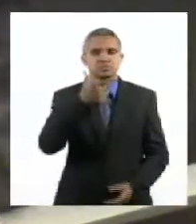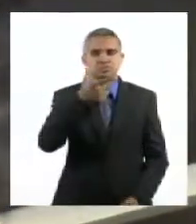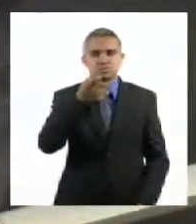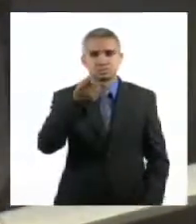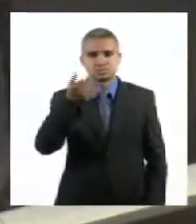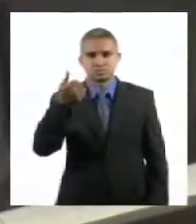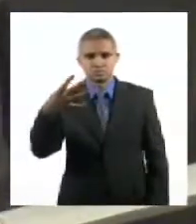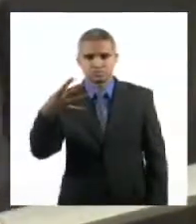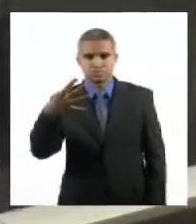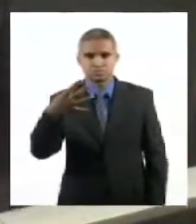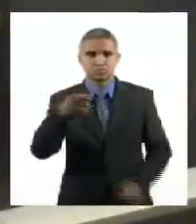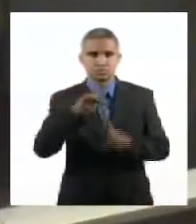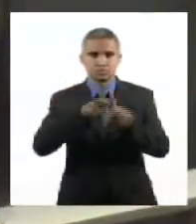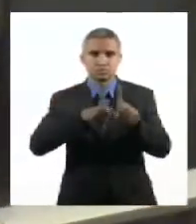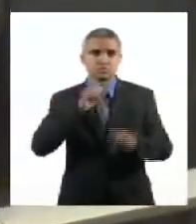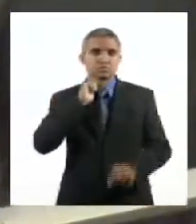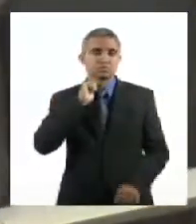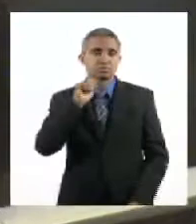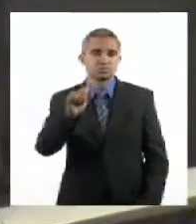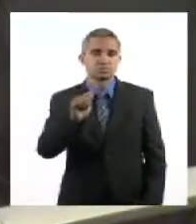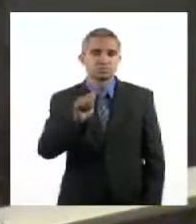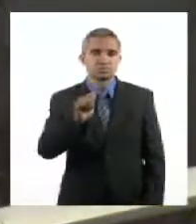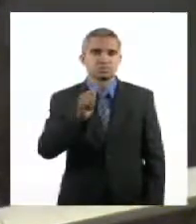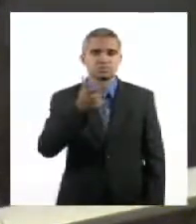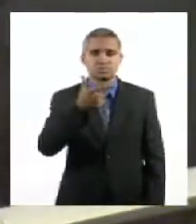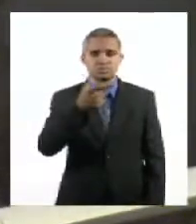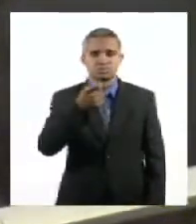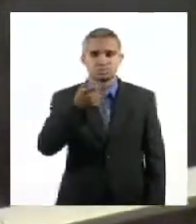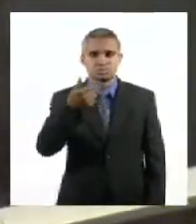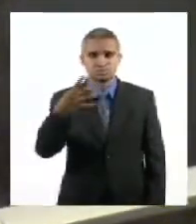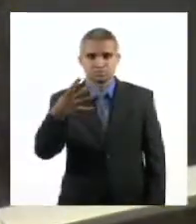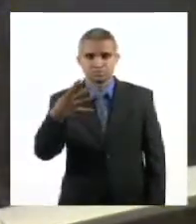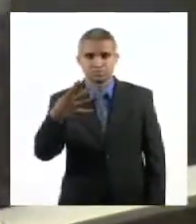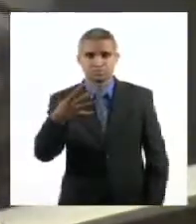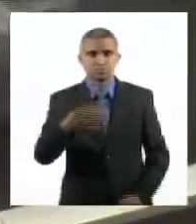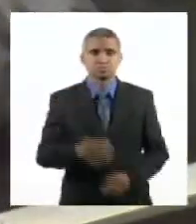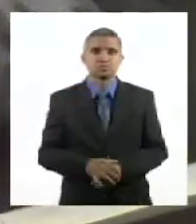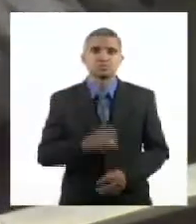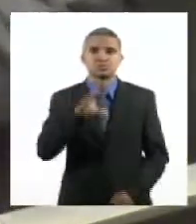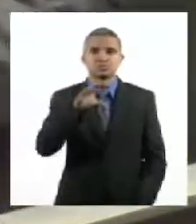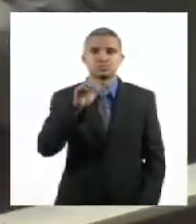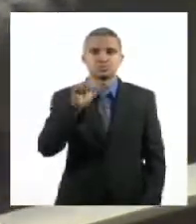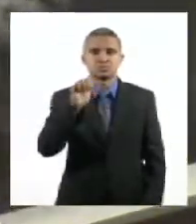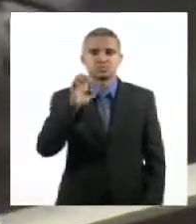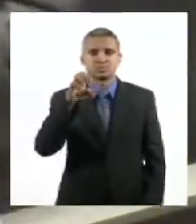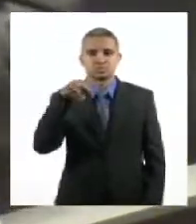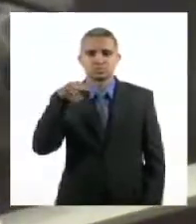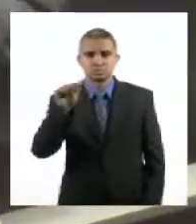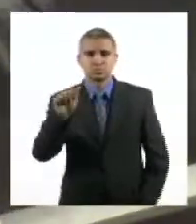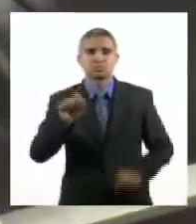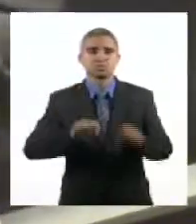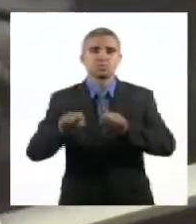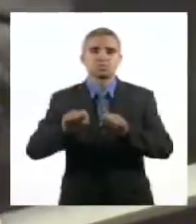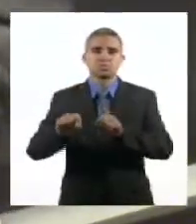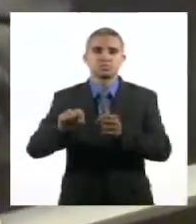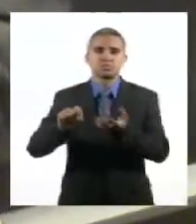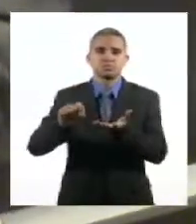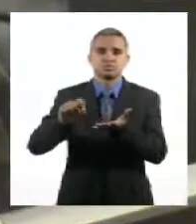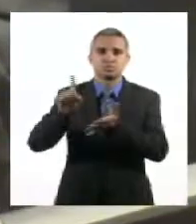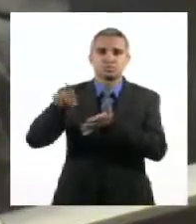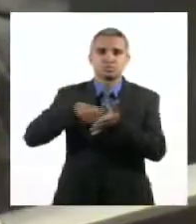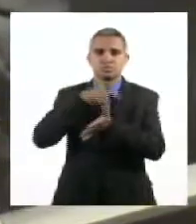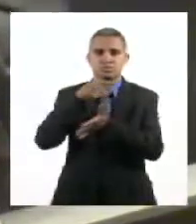2014, em abril de 2014, a CAEMA fez o distrato do contrato com o município, com os dois